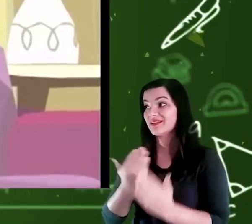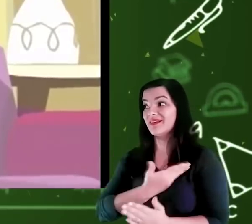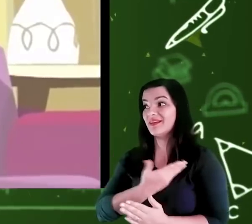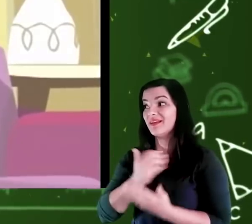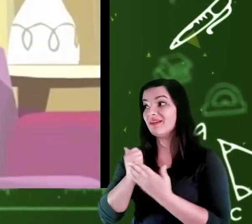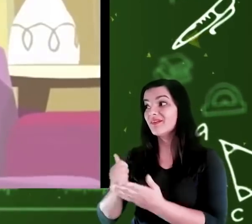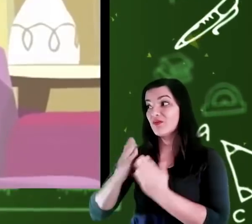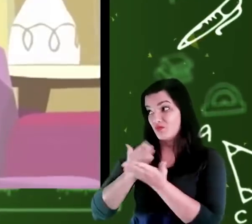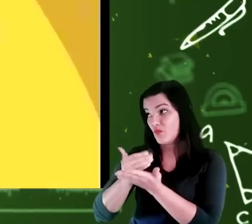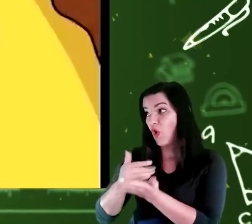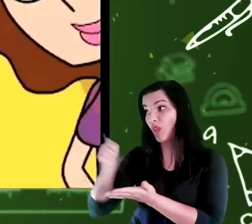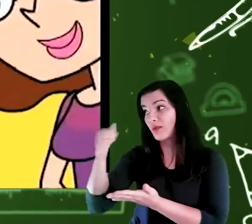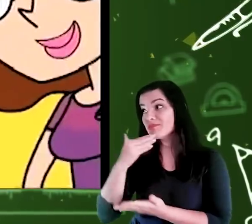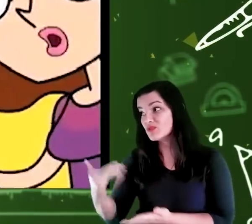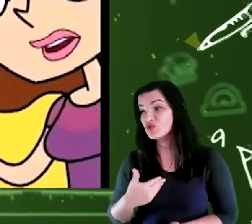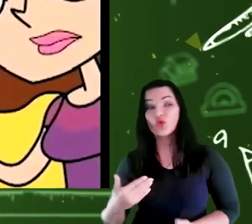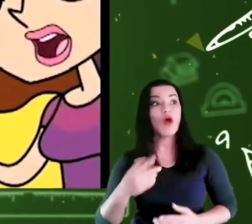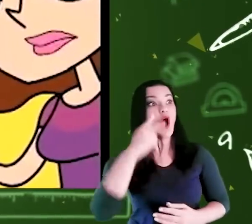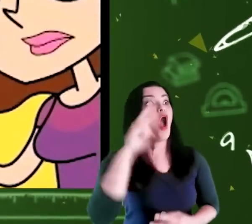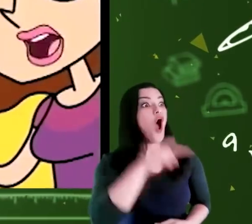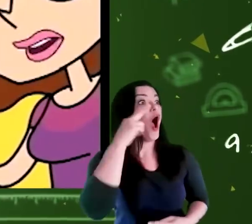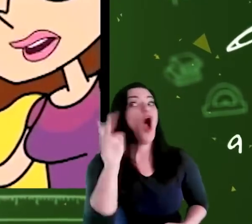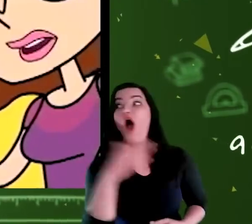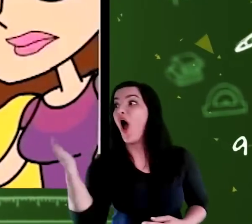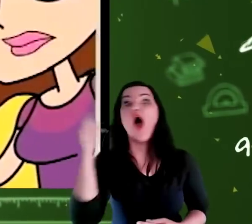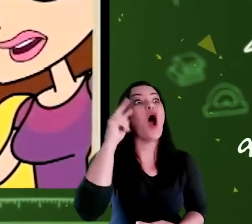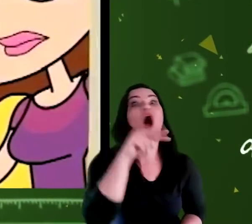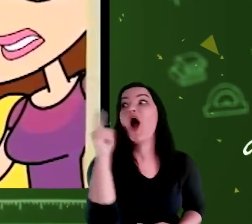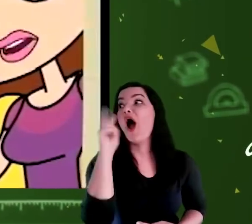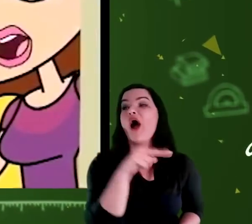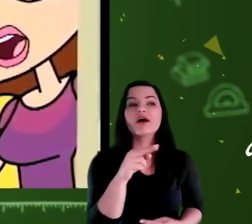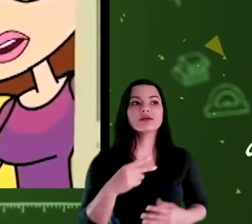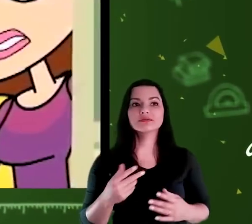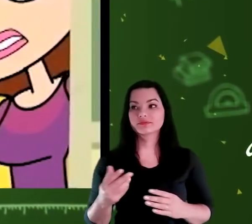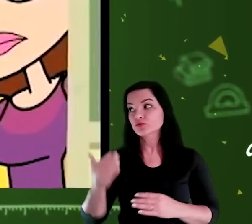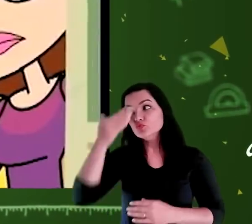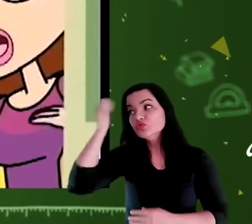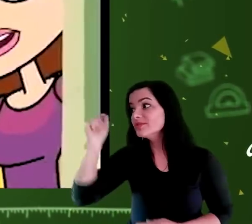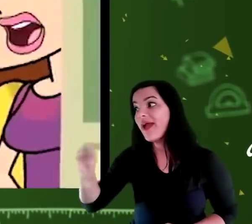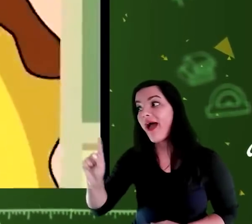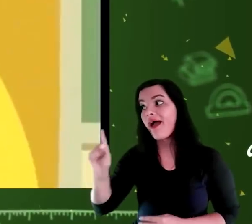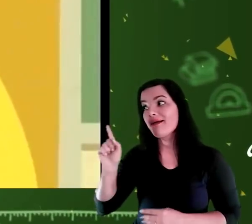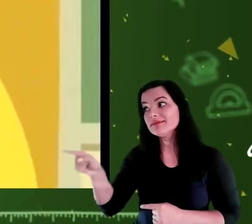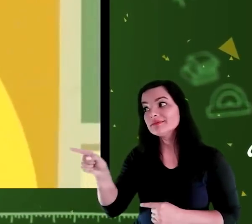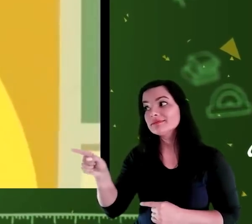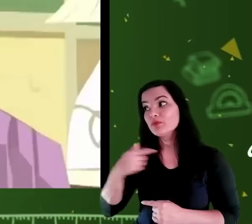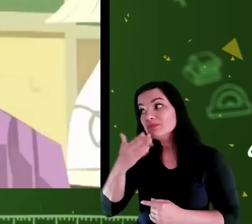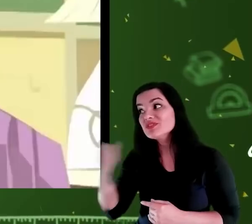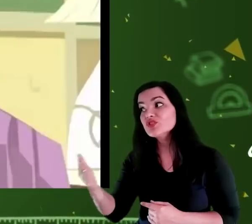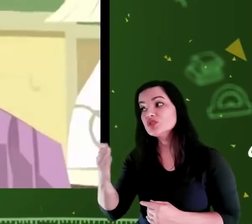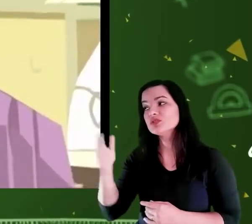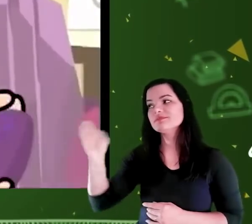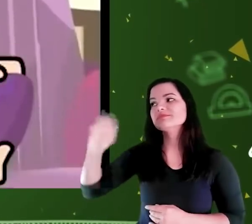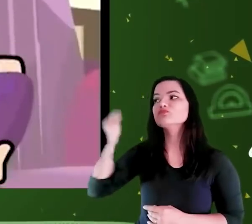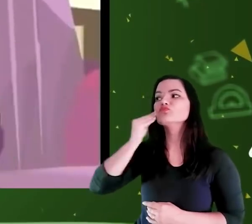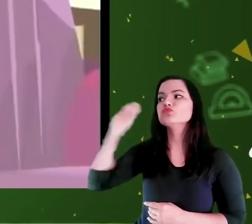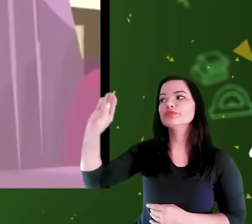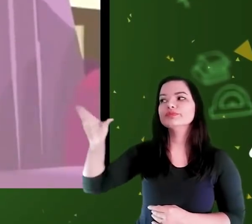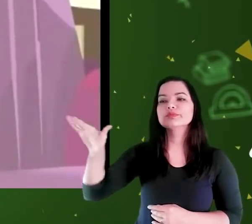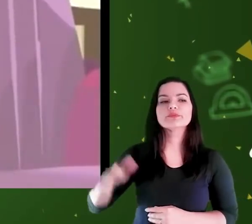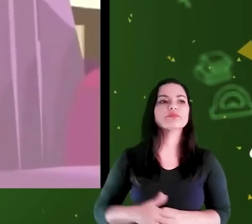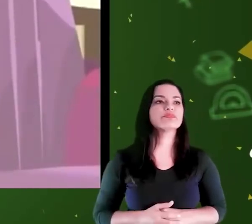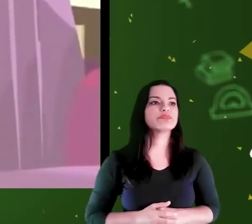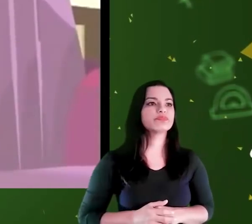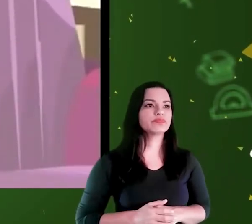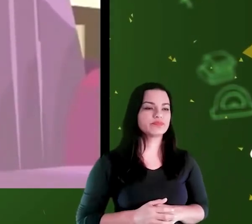lá, olha lá! Marília, olha lá! Não esquece de fazer as coisas que eu te pedi, hein, Zé? Tchau. Beijo. Tchau, tchau, querida. Beijo.